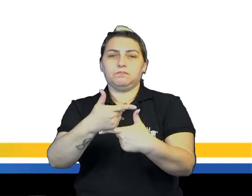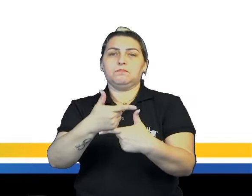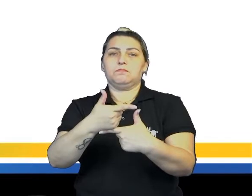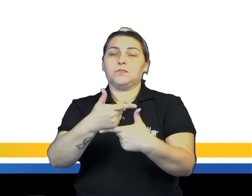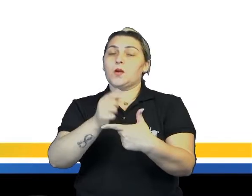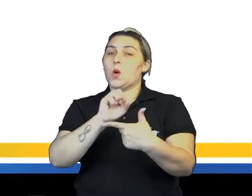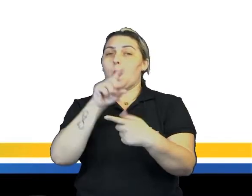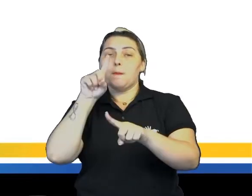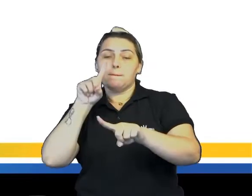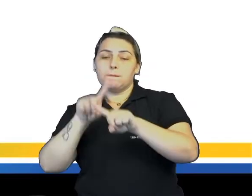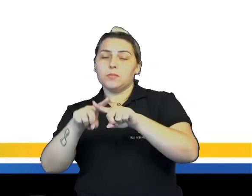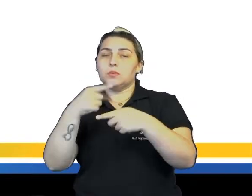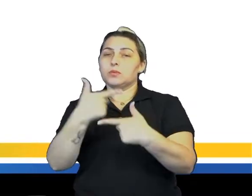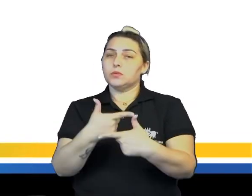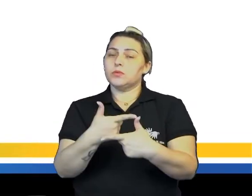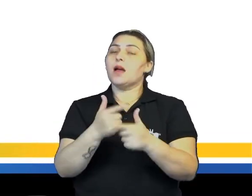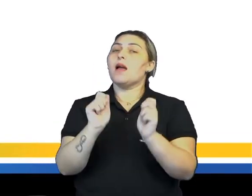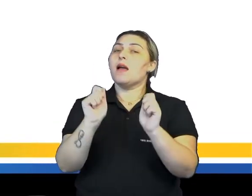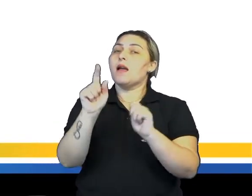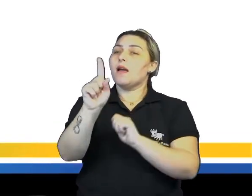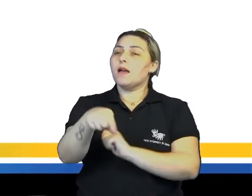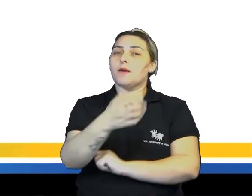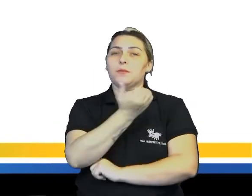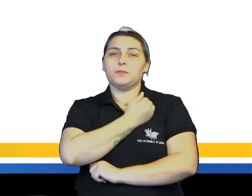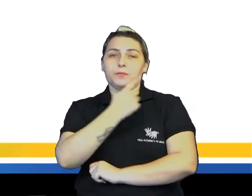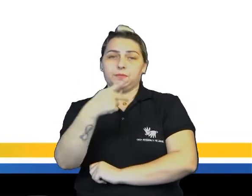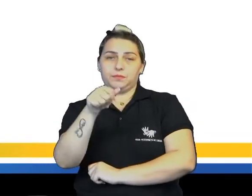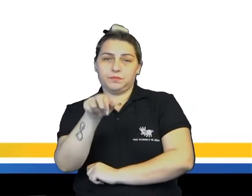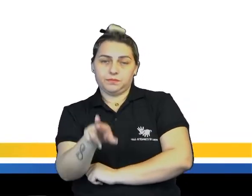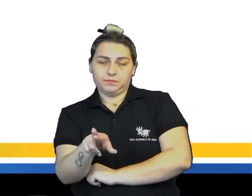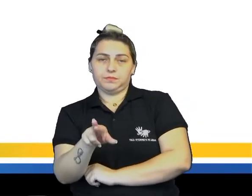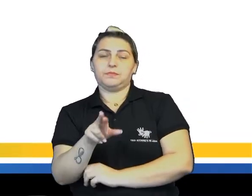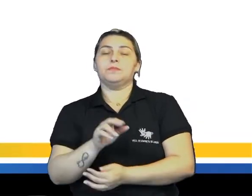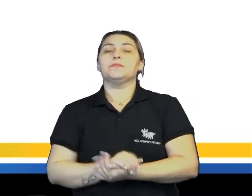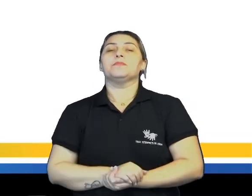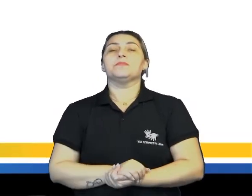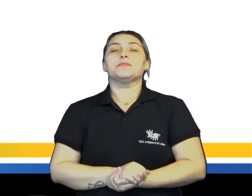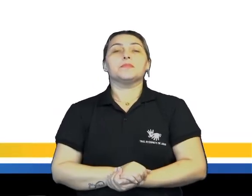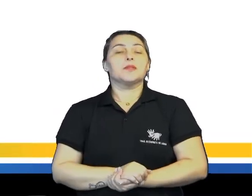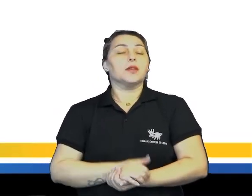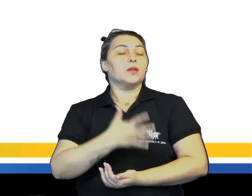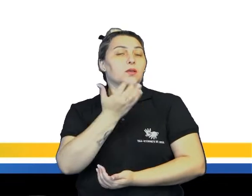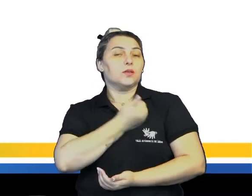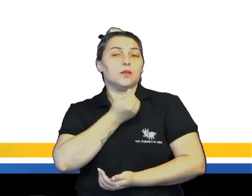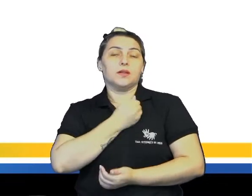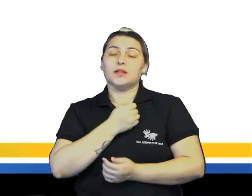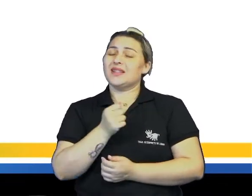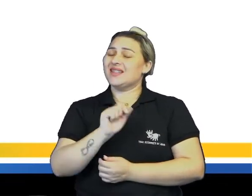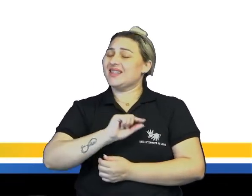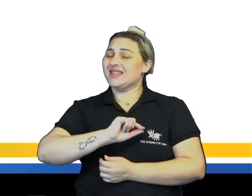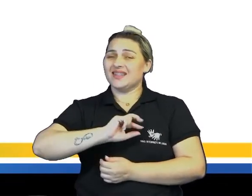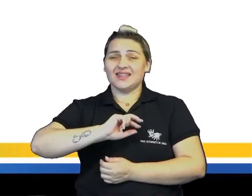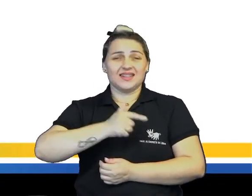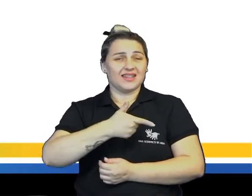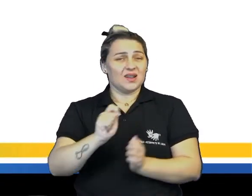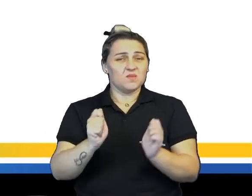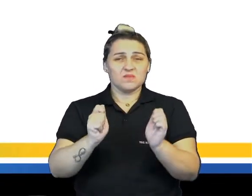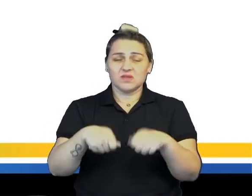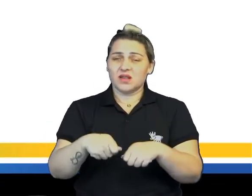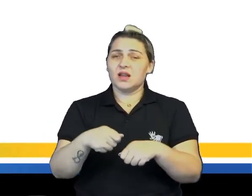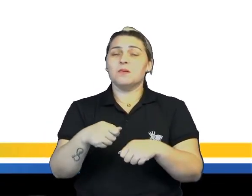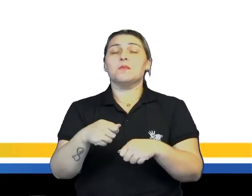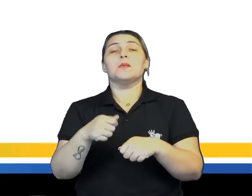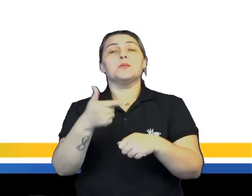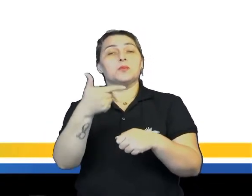múltiplo de 2 também, ele é um número par. E esses números que não são divisíveis por 2, eles